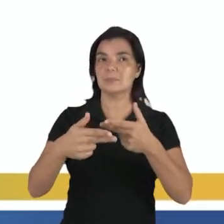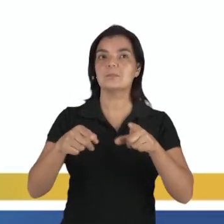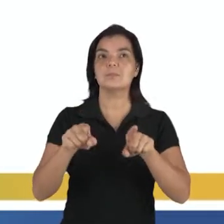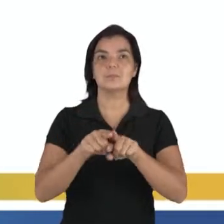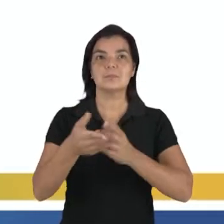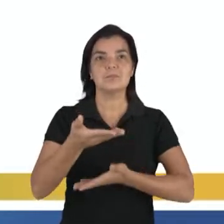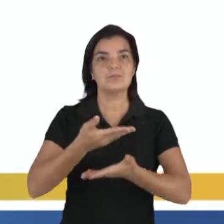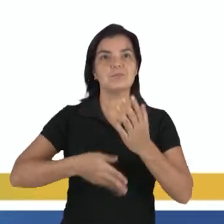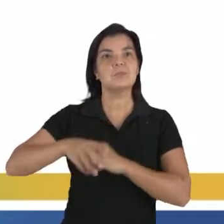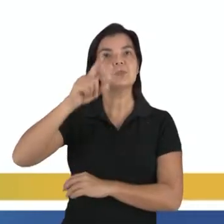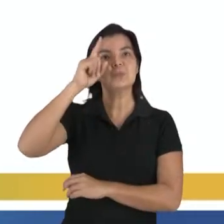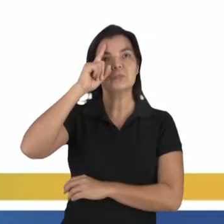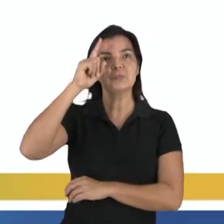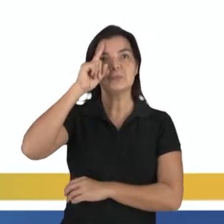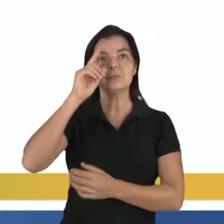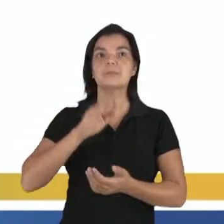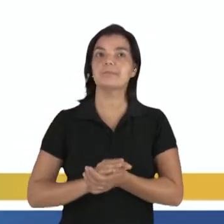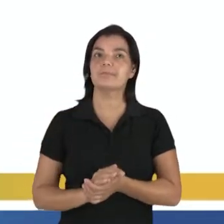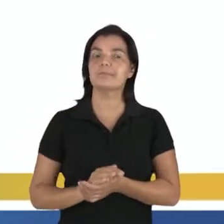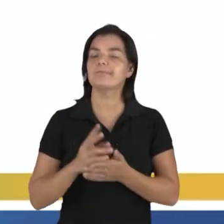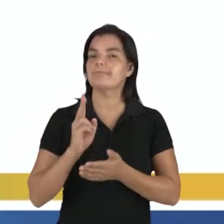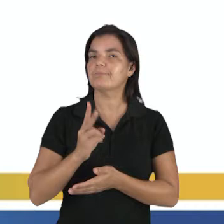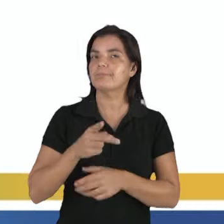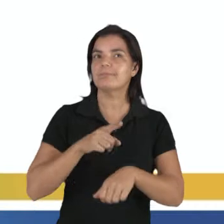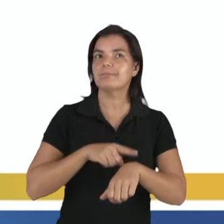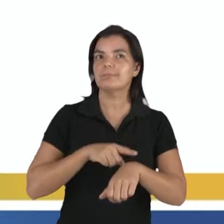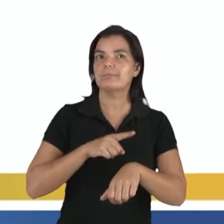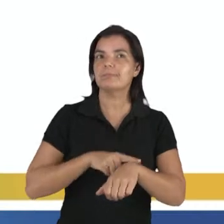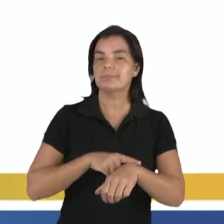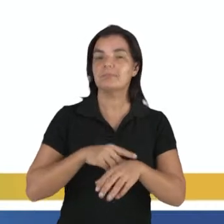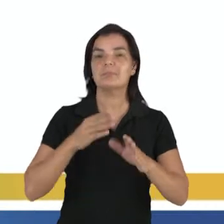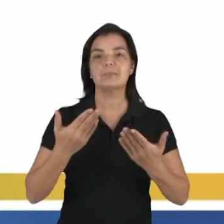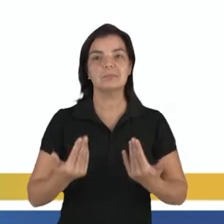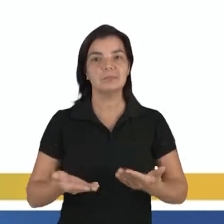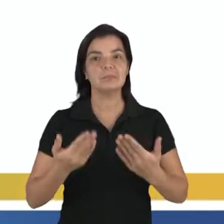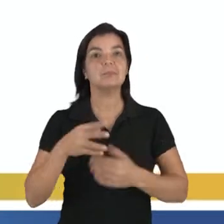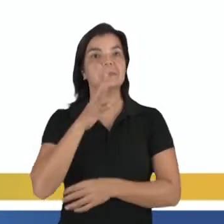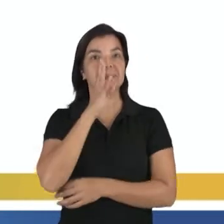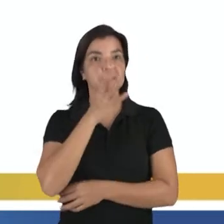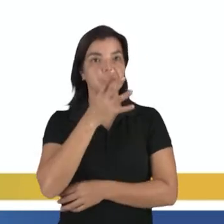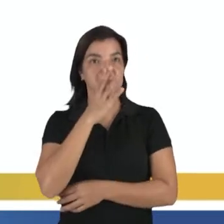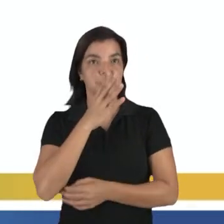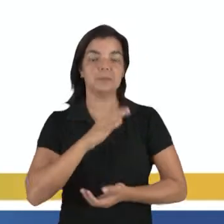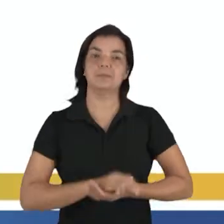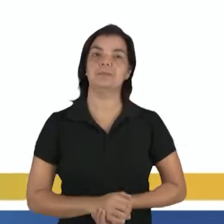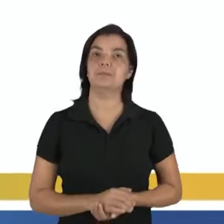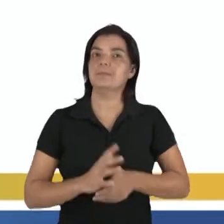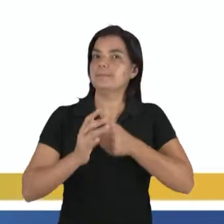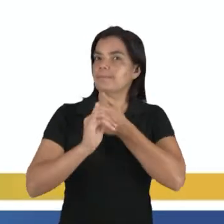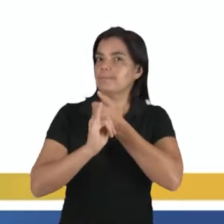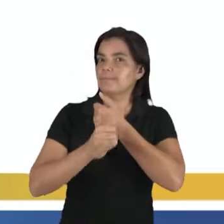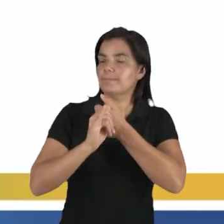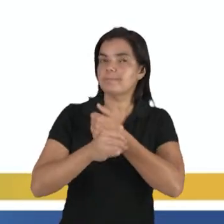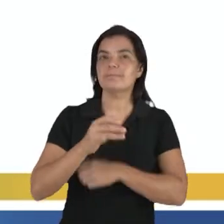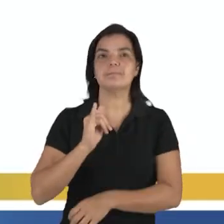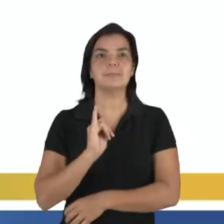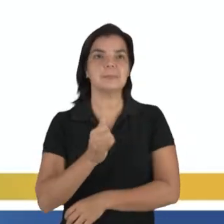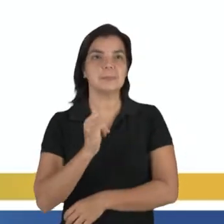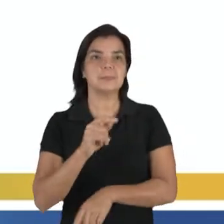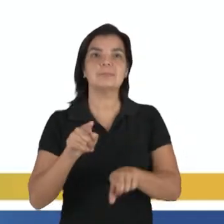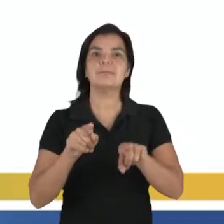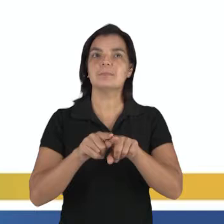questões vinculadas ao cotidiano, de modo ao mesmo tempo leve e crítico. Na